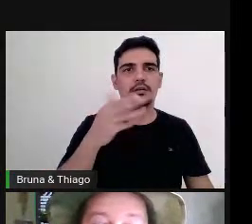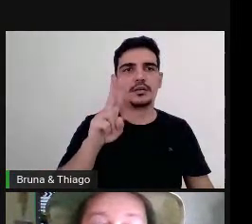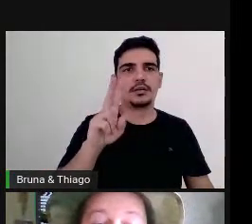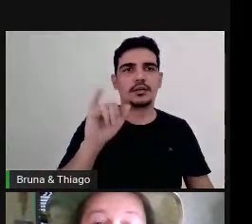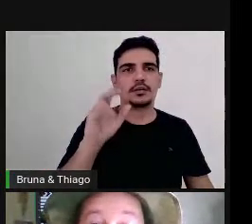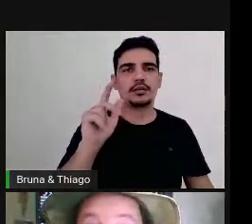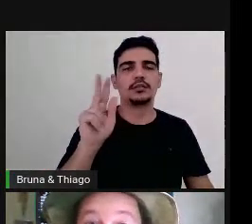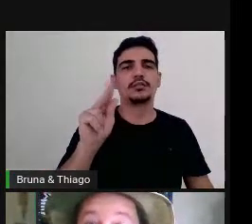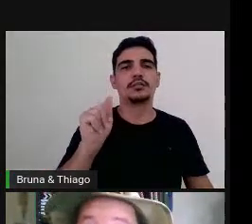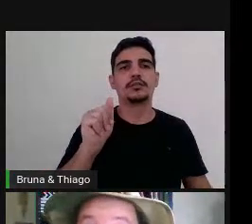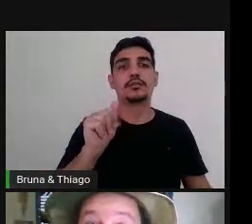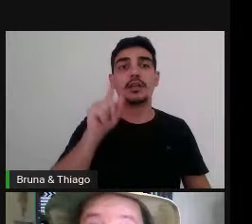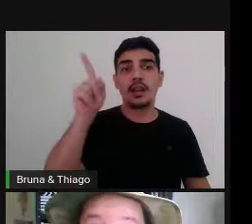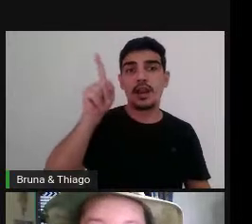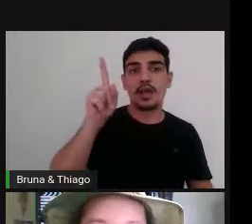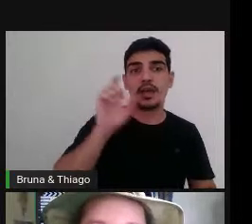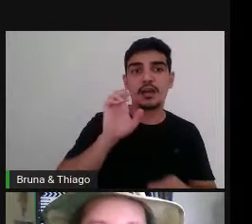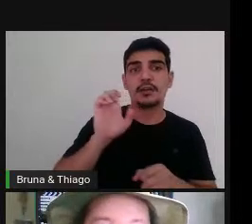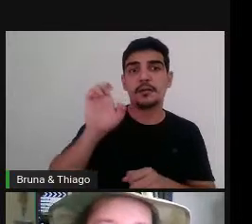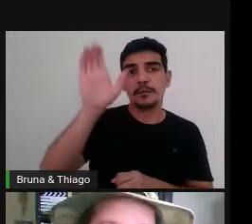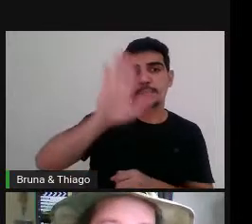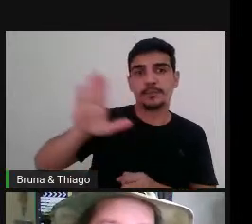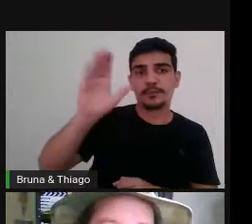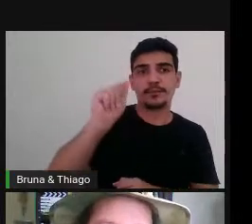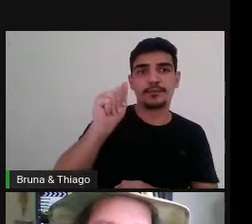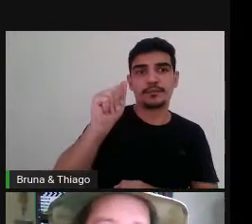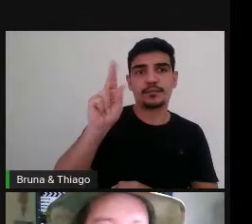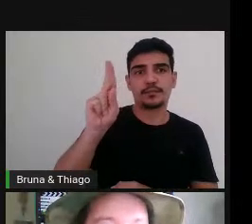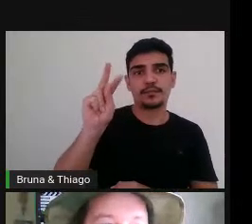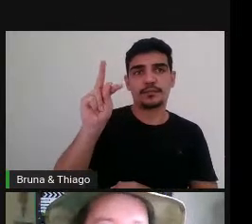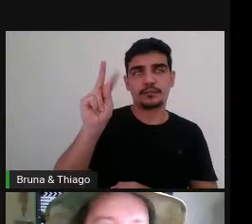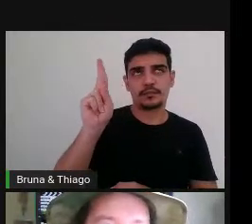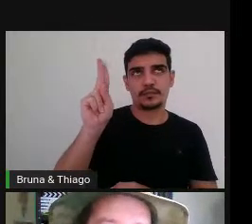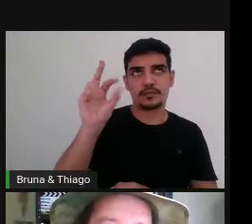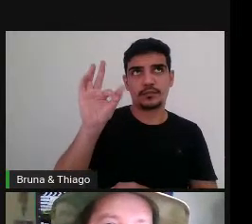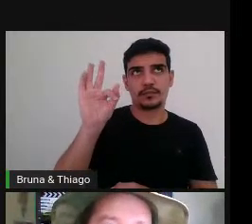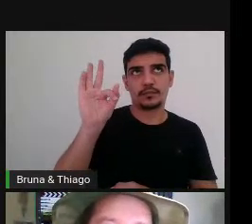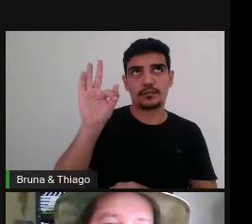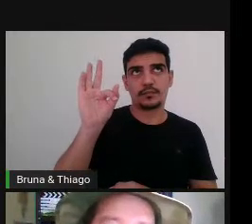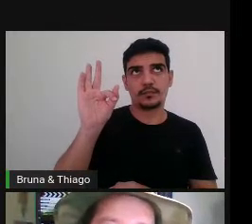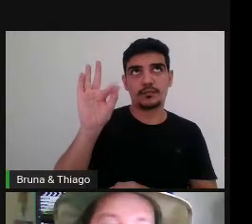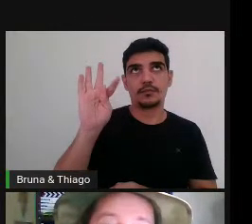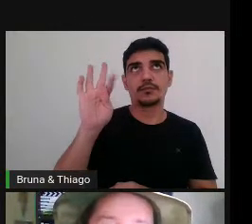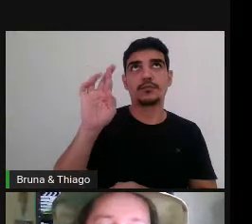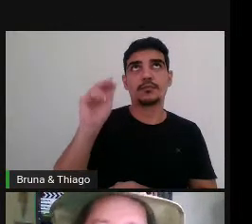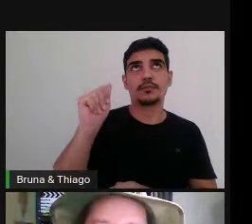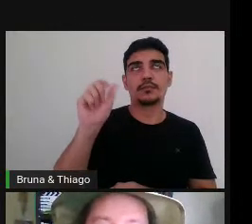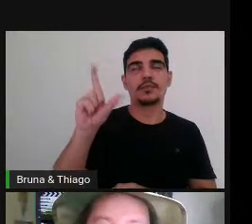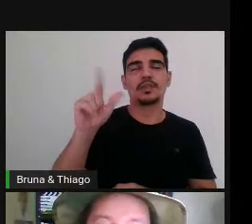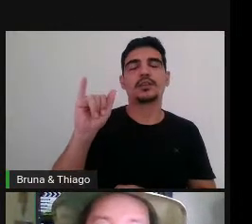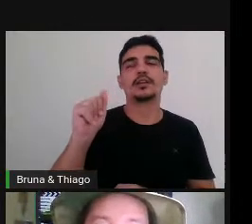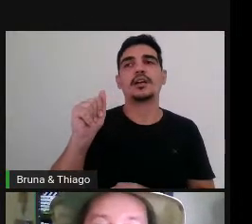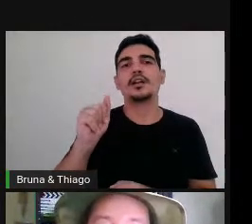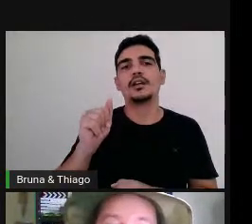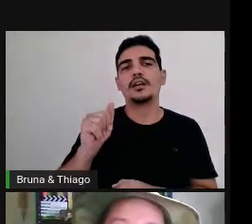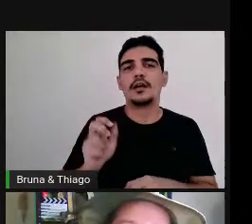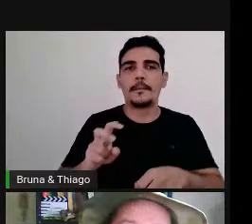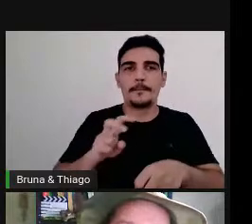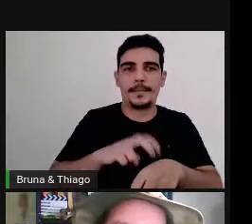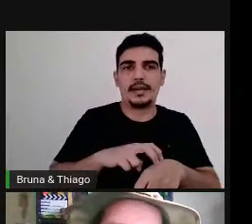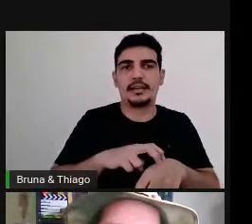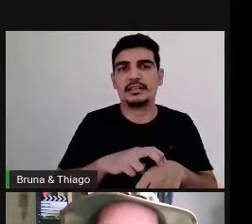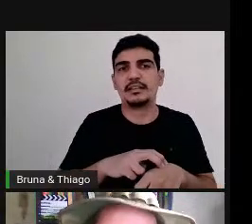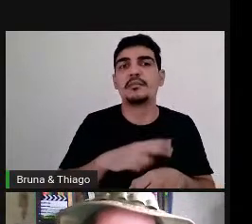com uma caravela dessa e morreu lá na Austrália. Não é muito comum os acidentes fatais com água-viva, mas ele acabou morrendo. Esse